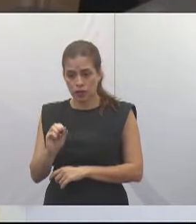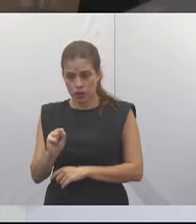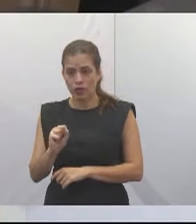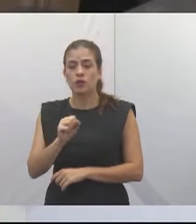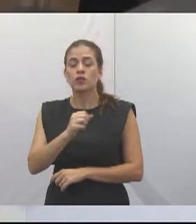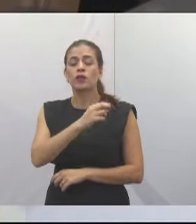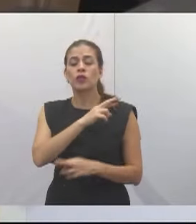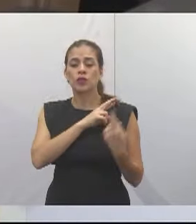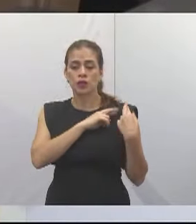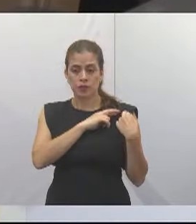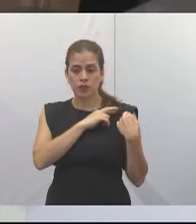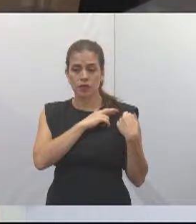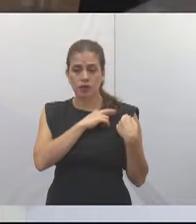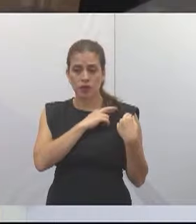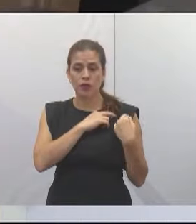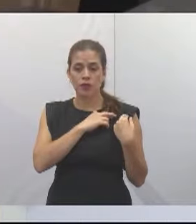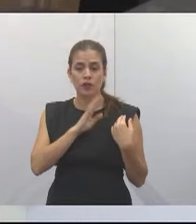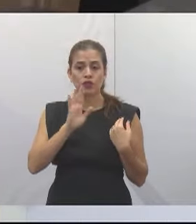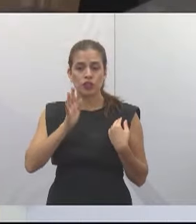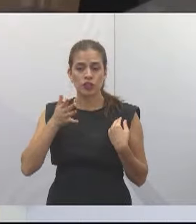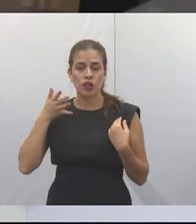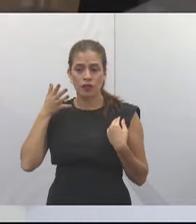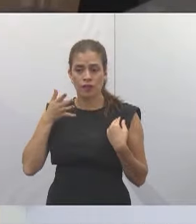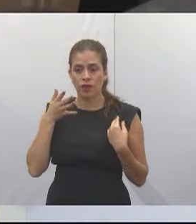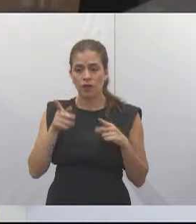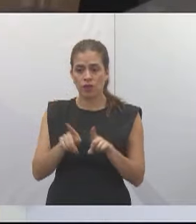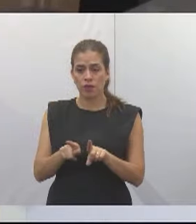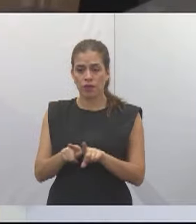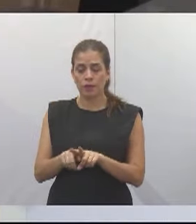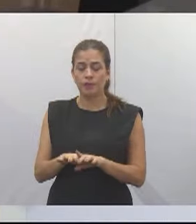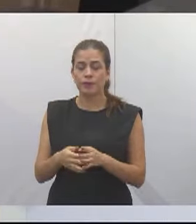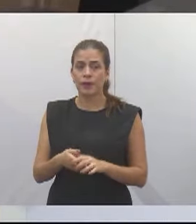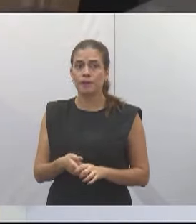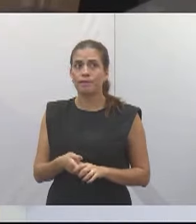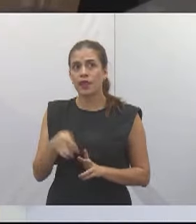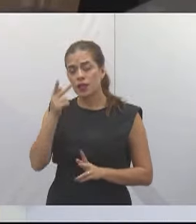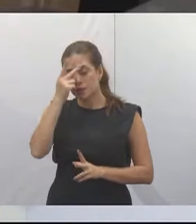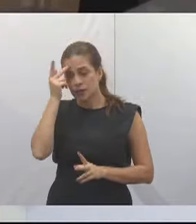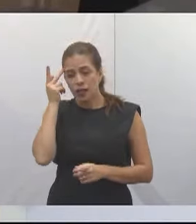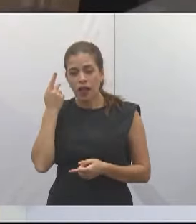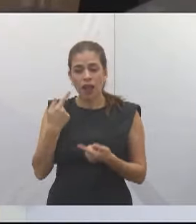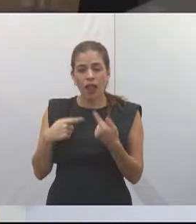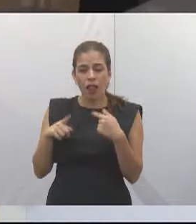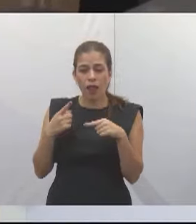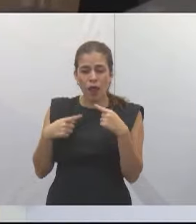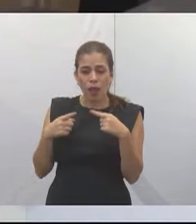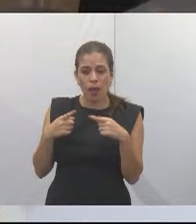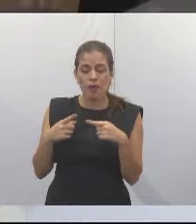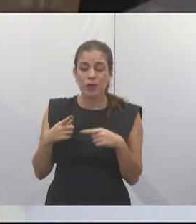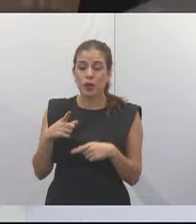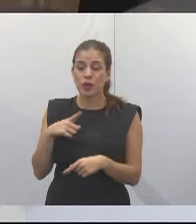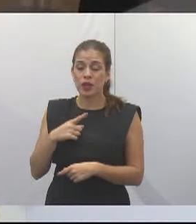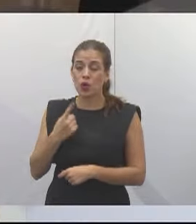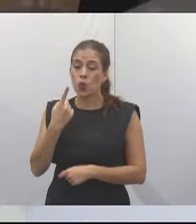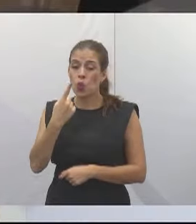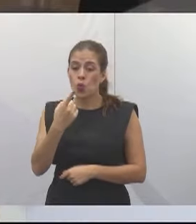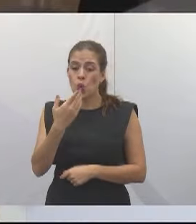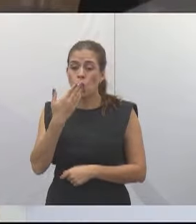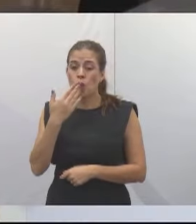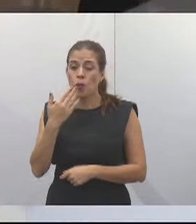palavra. As pessoas reclamam muito. Eu tenho um pediatra lá. Esse pediatra